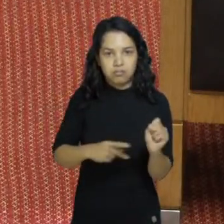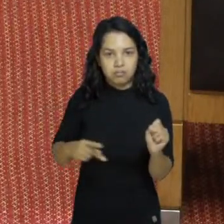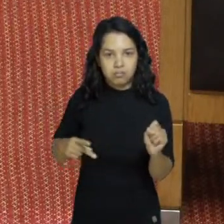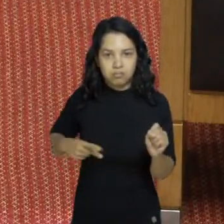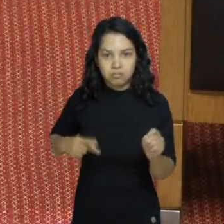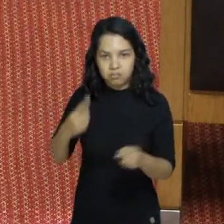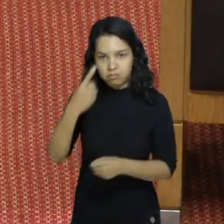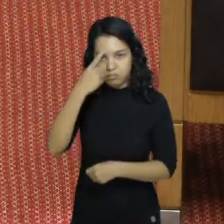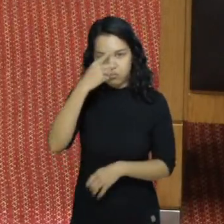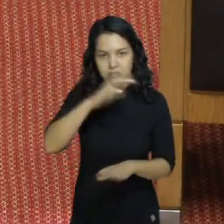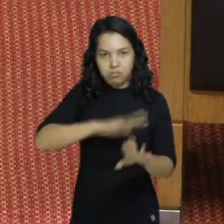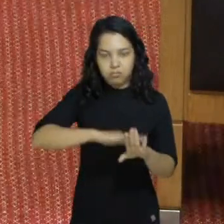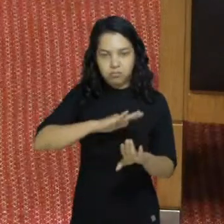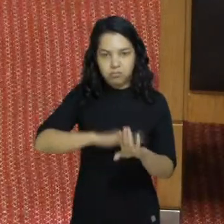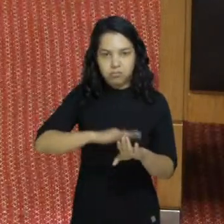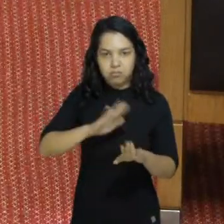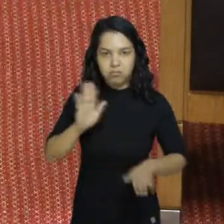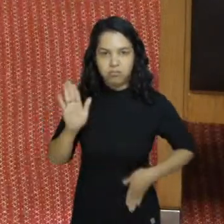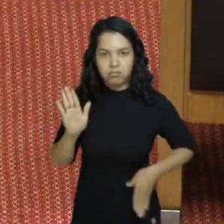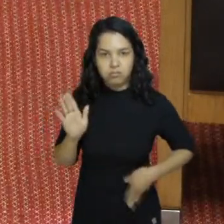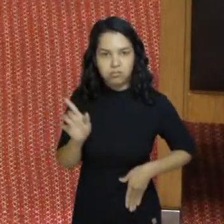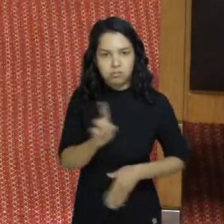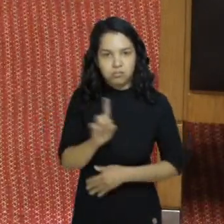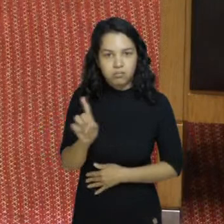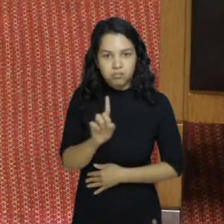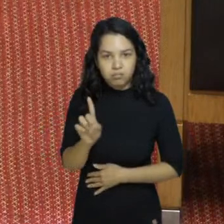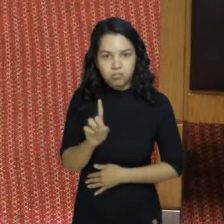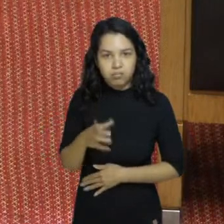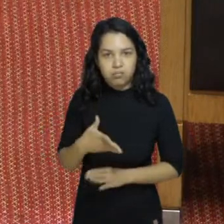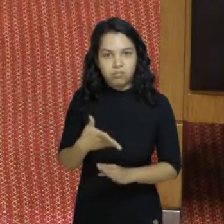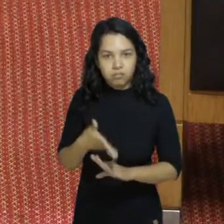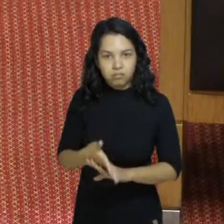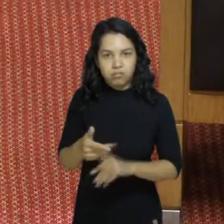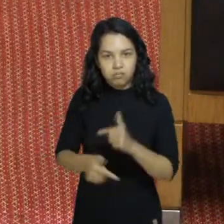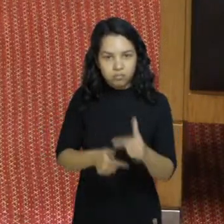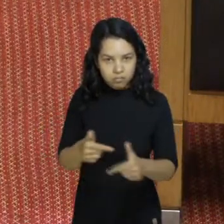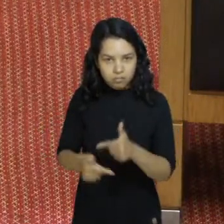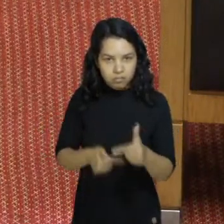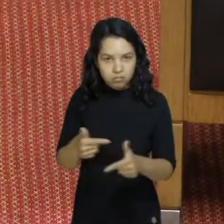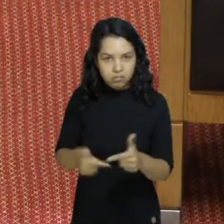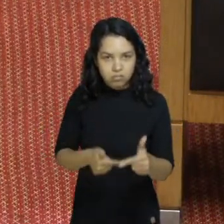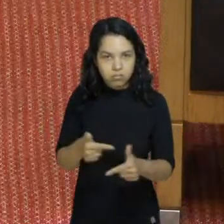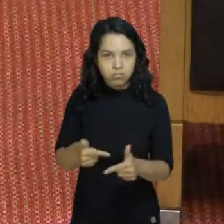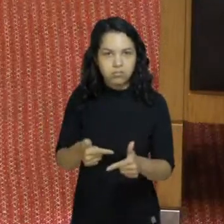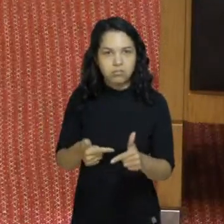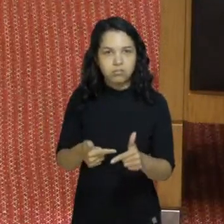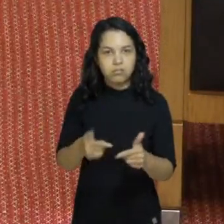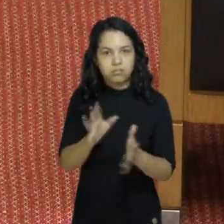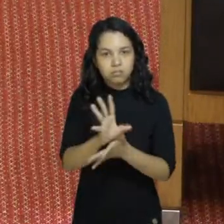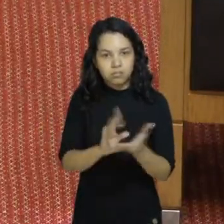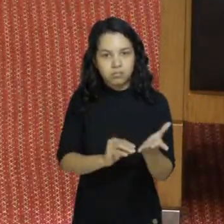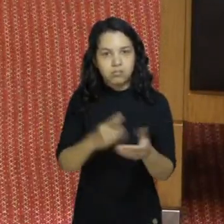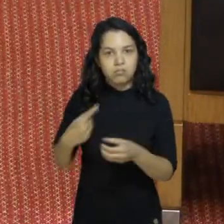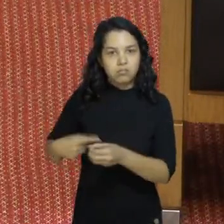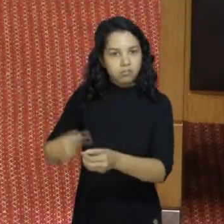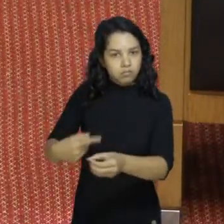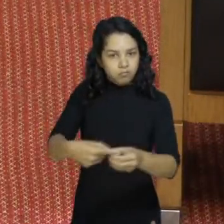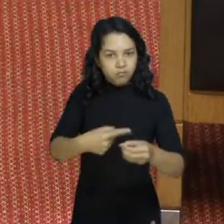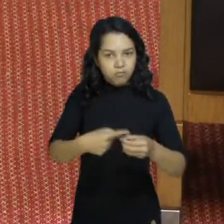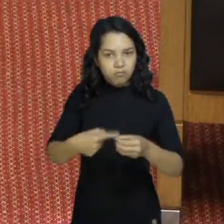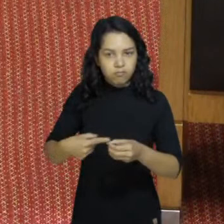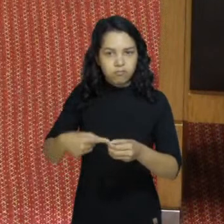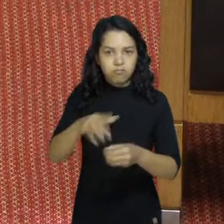ideológico vagabundo e foi lá e realmente trouxe um trabalho que pode ser exemplo para municípios de Santa Catarina